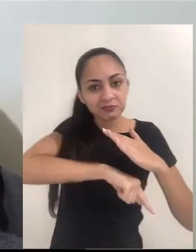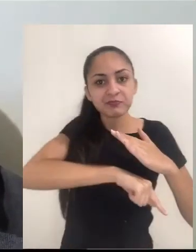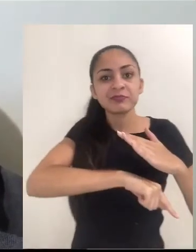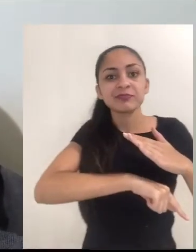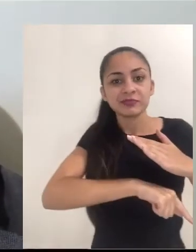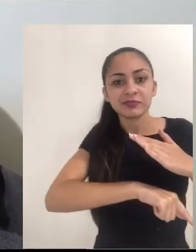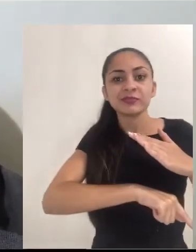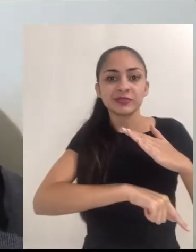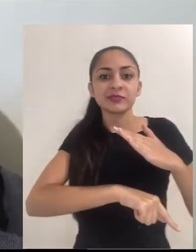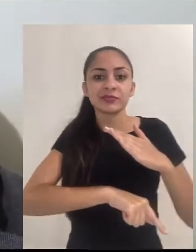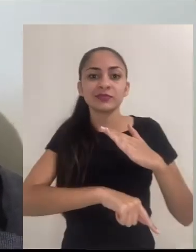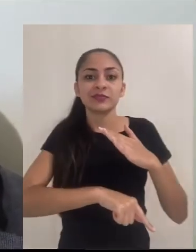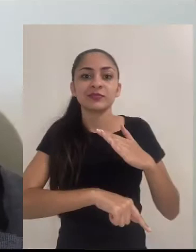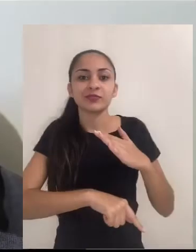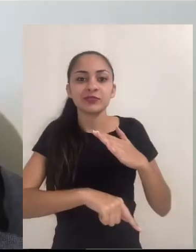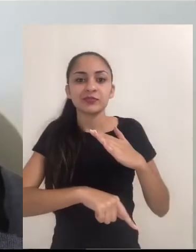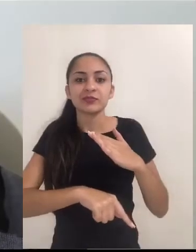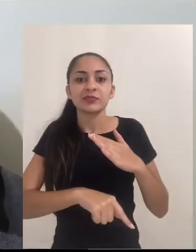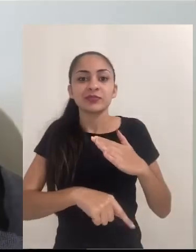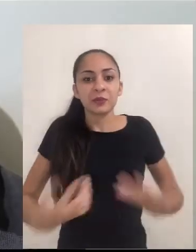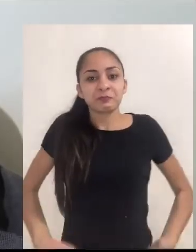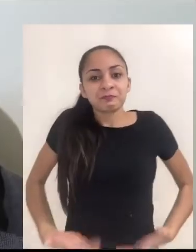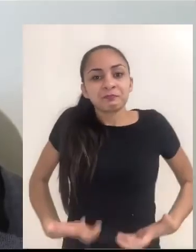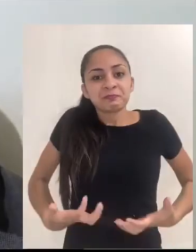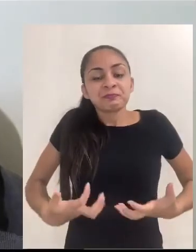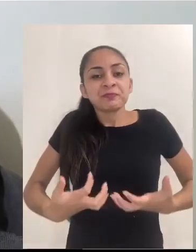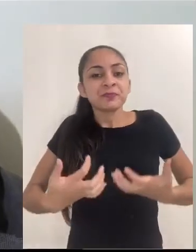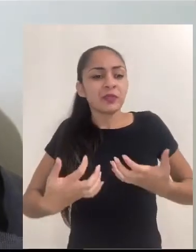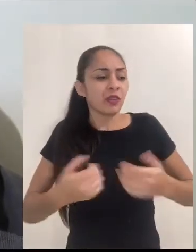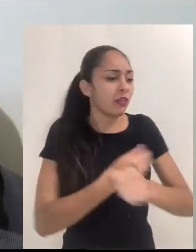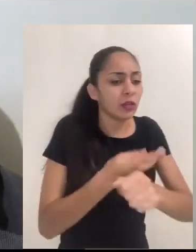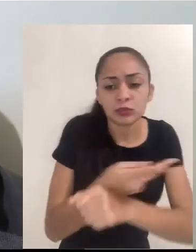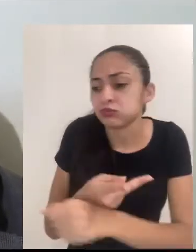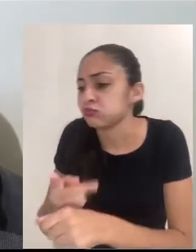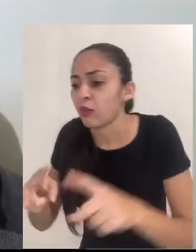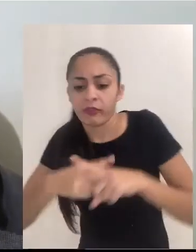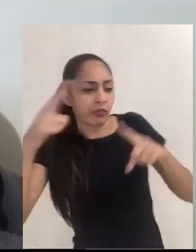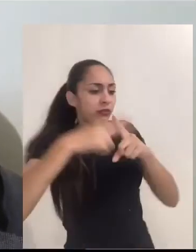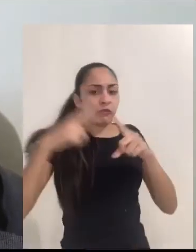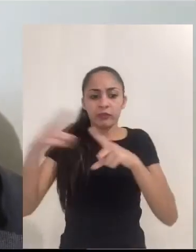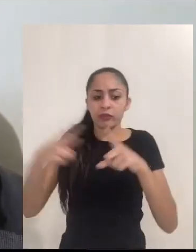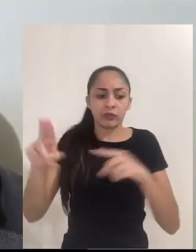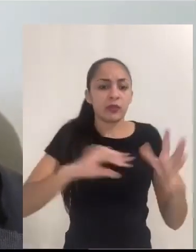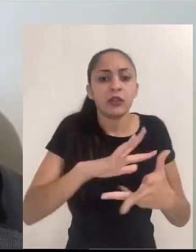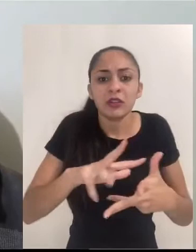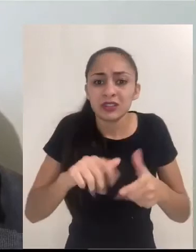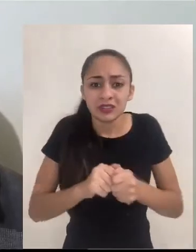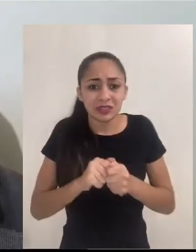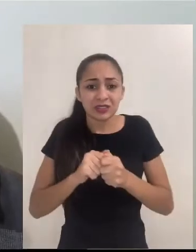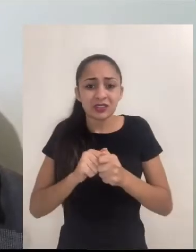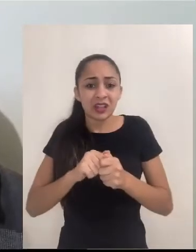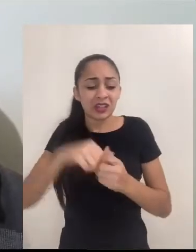há correria, onde há desânimo com o dinheiro que tem, pode ser rico em dinheiro, mas pobre de espírito.